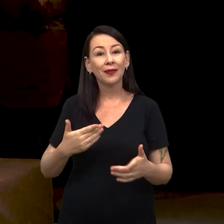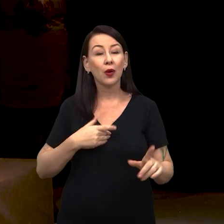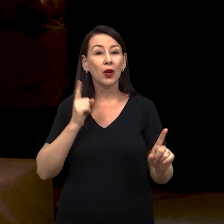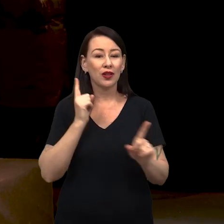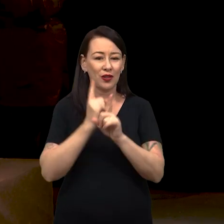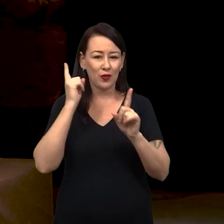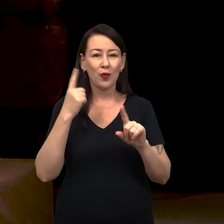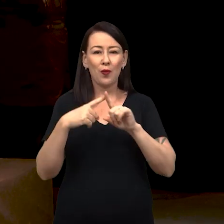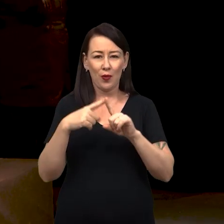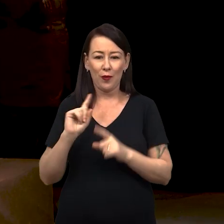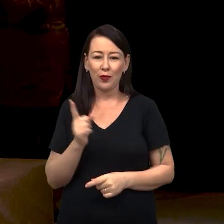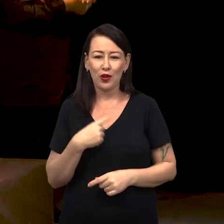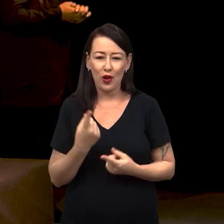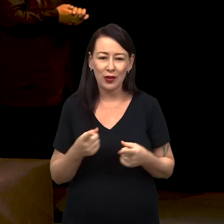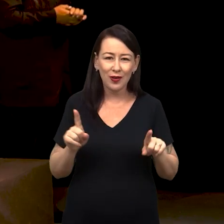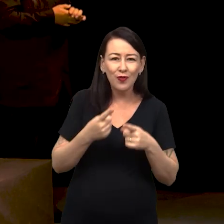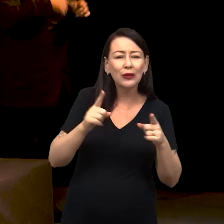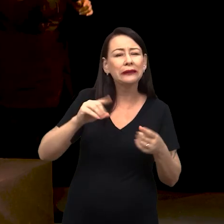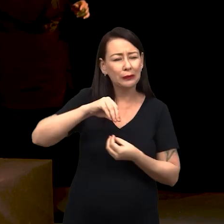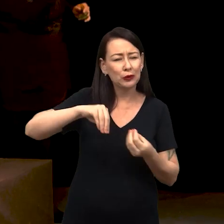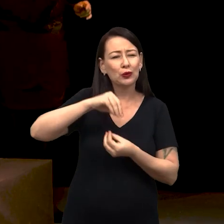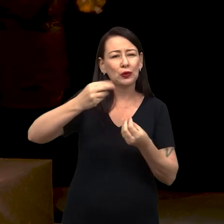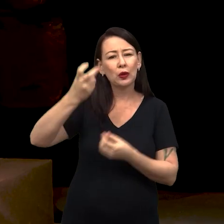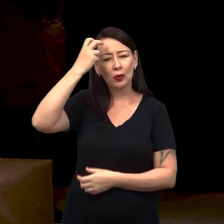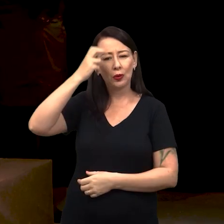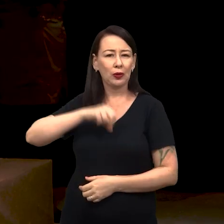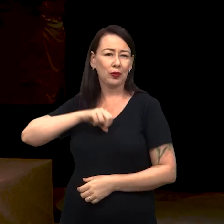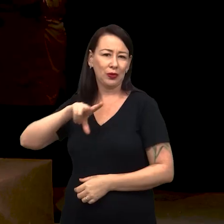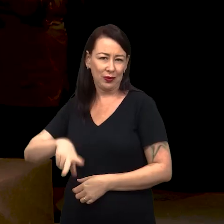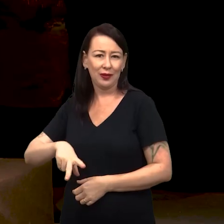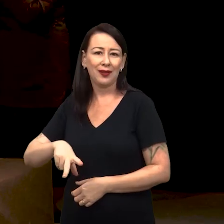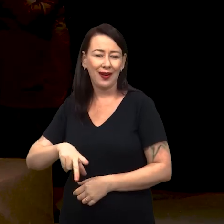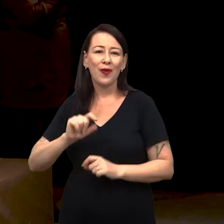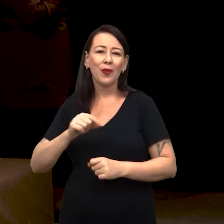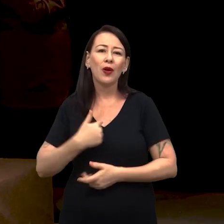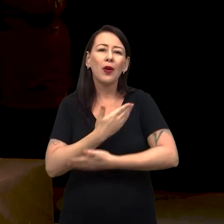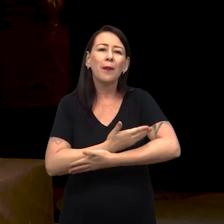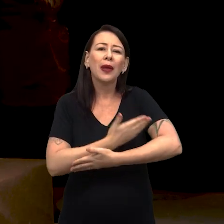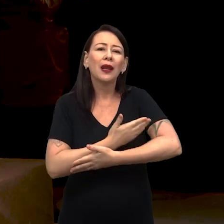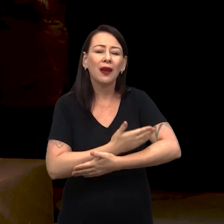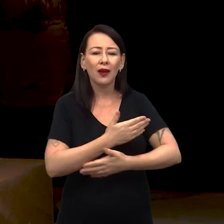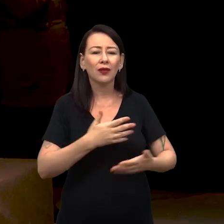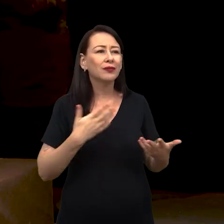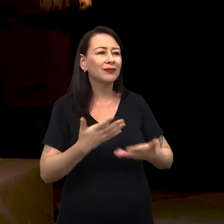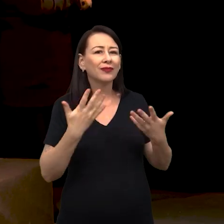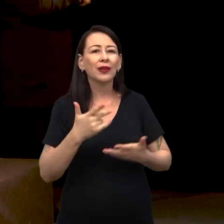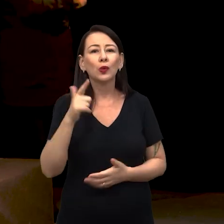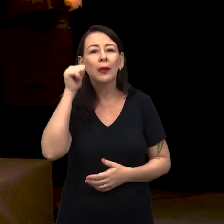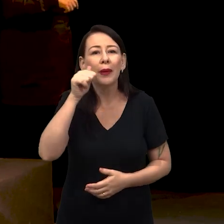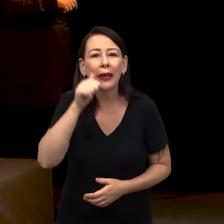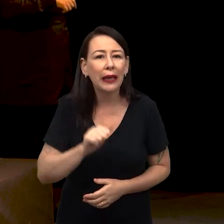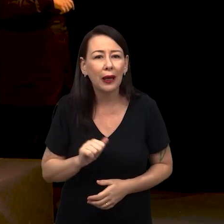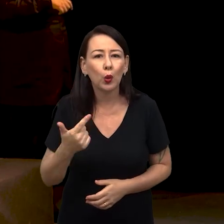Descobri, porque os nossos acalantos têm muito da cultura portuguesa. Porque esse menino que a gente canta, você não vê